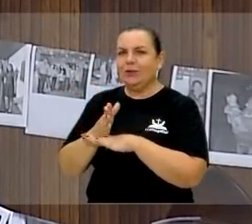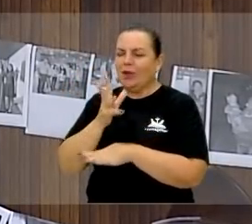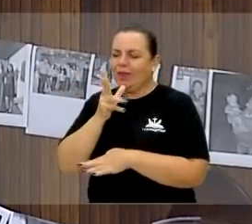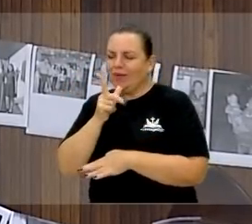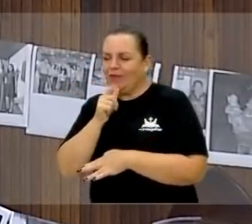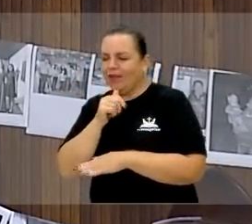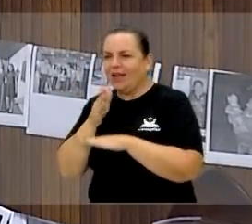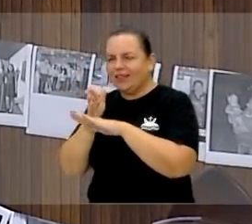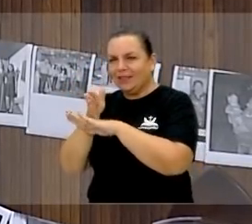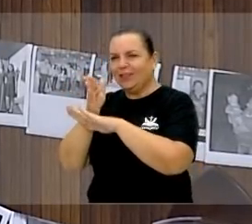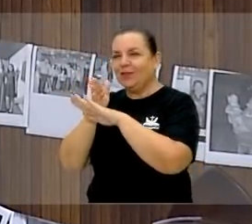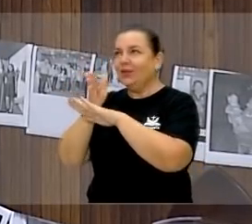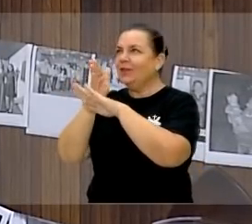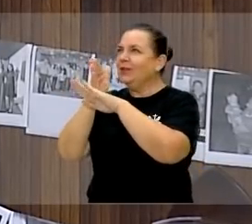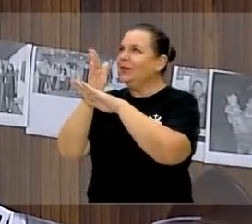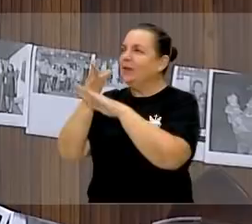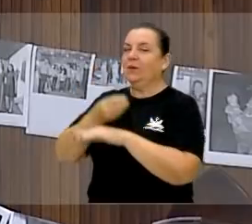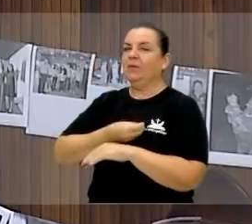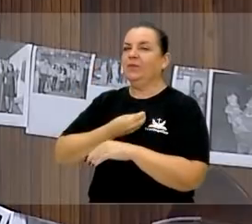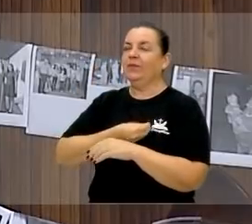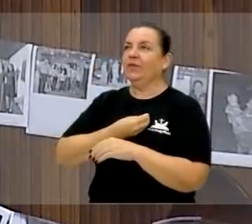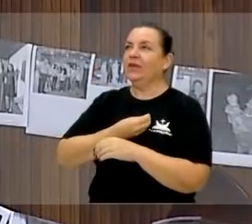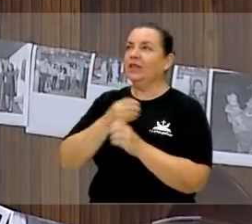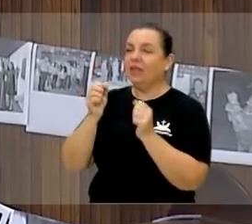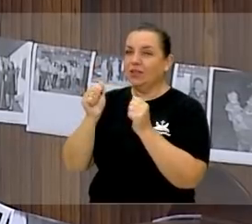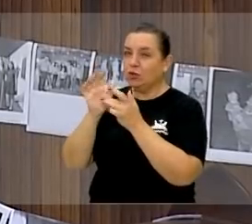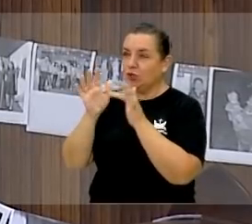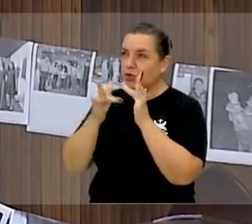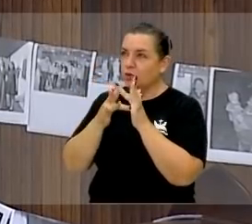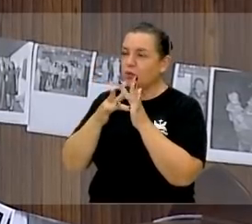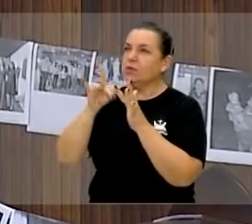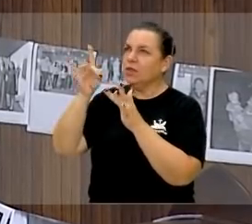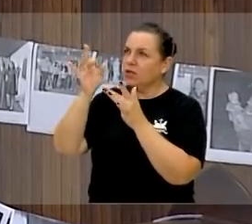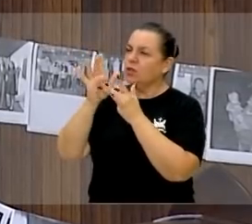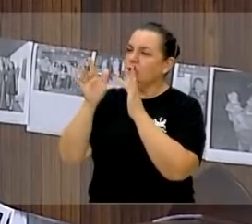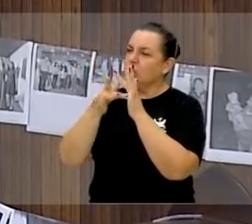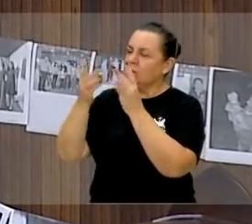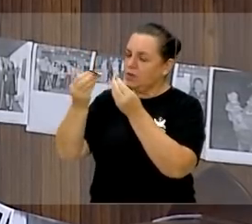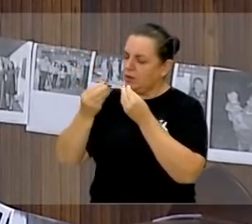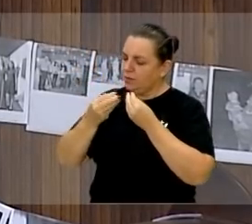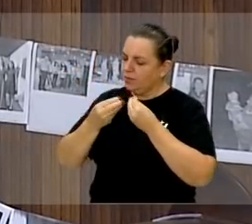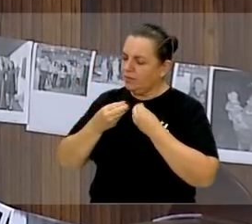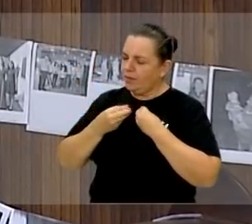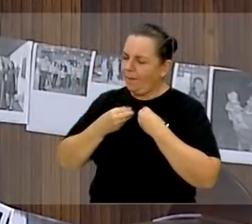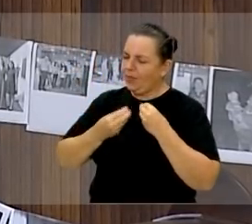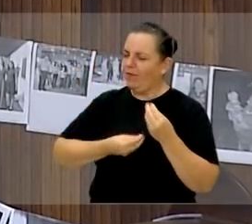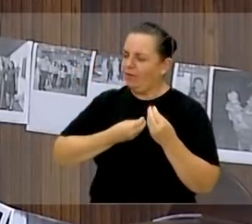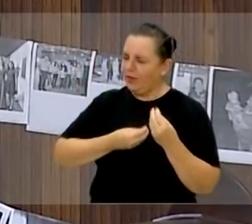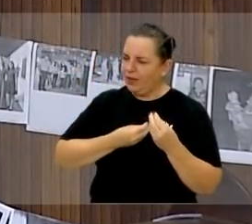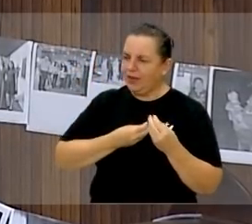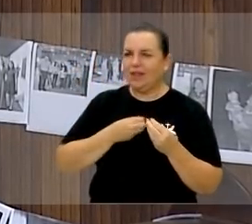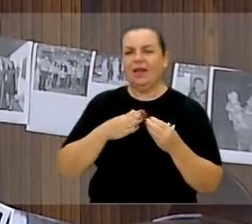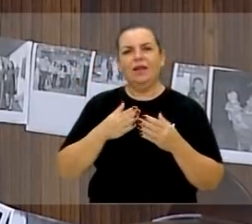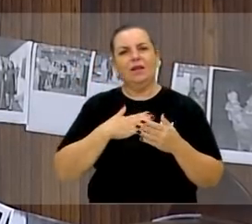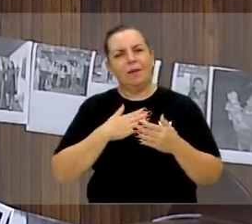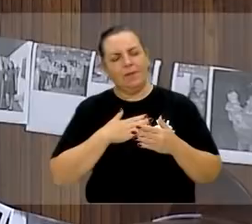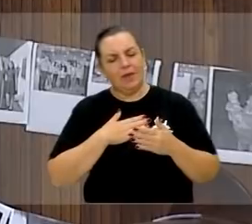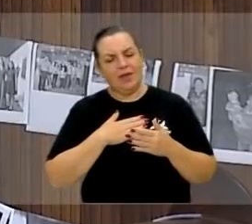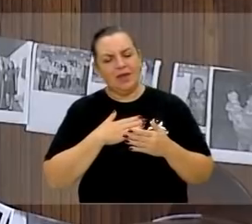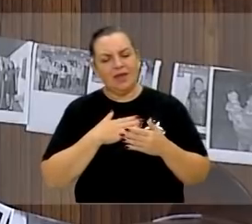que Jesus entre na minha vida, nas minhas insônias, entra no